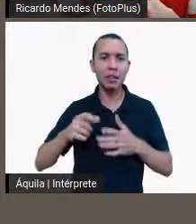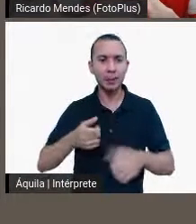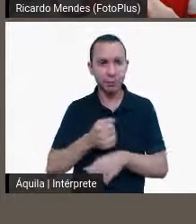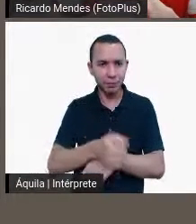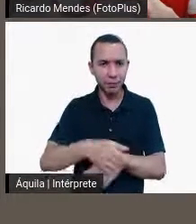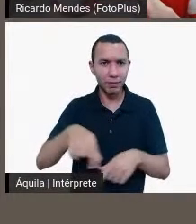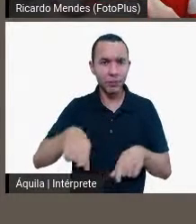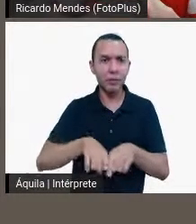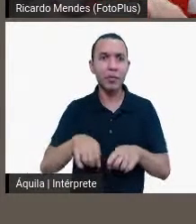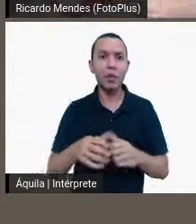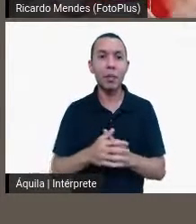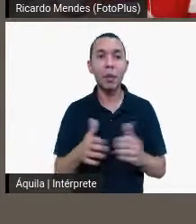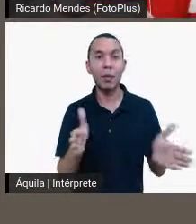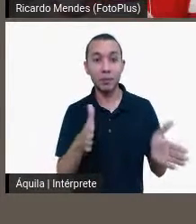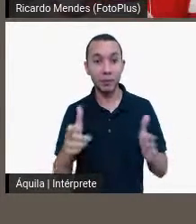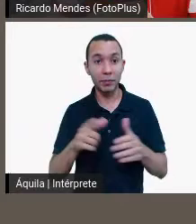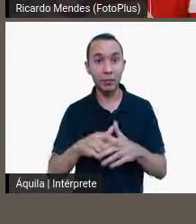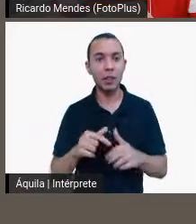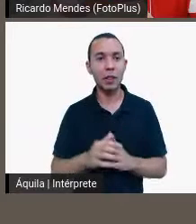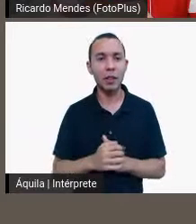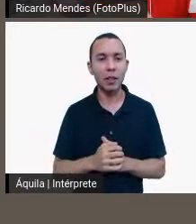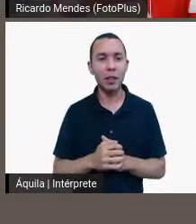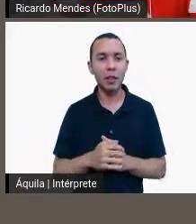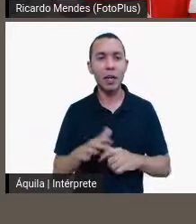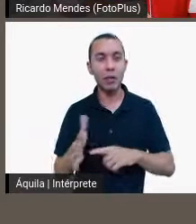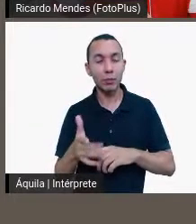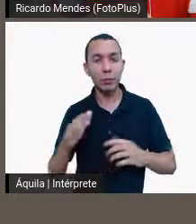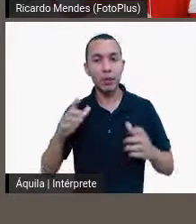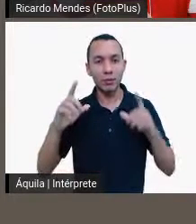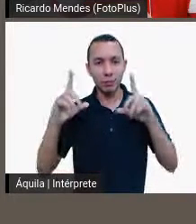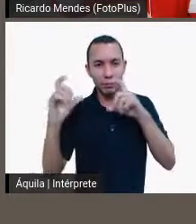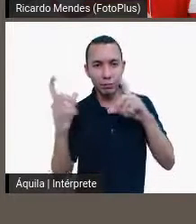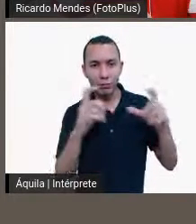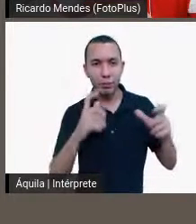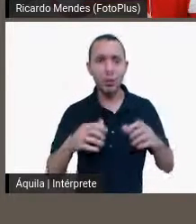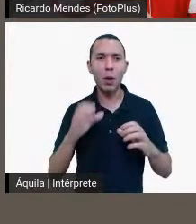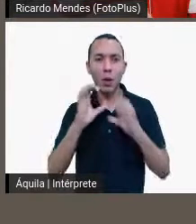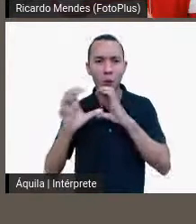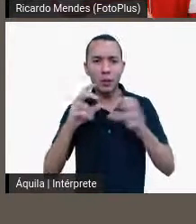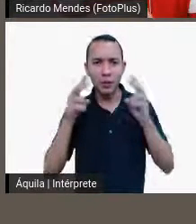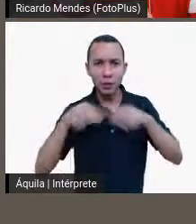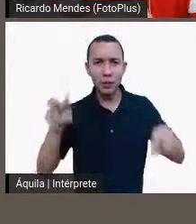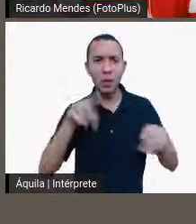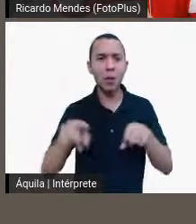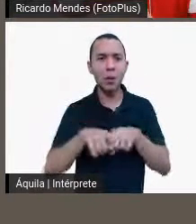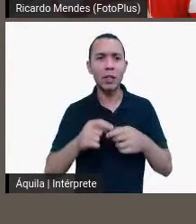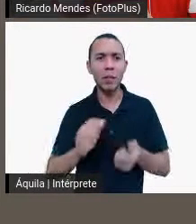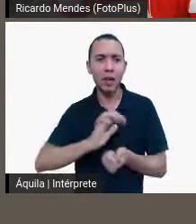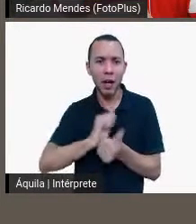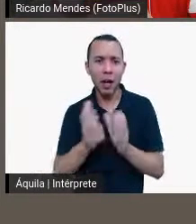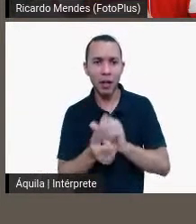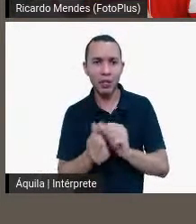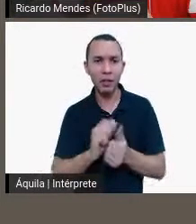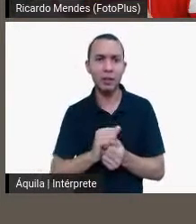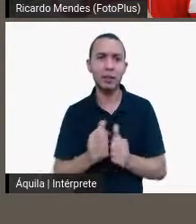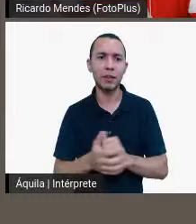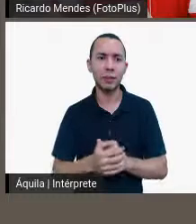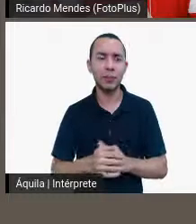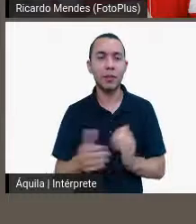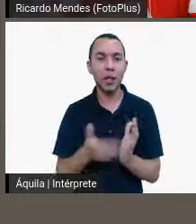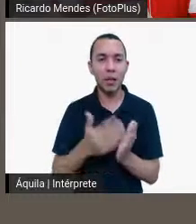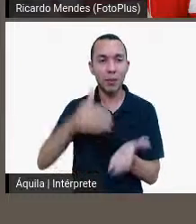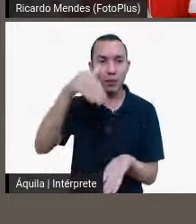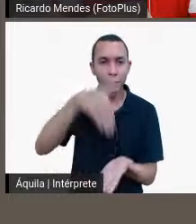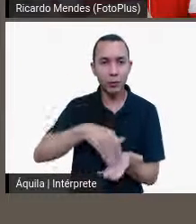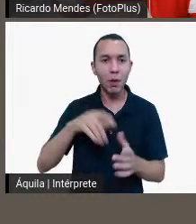contemporaneidade, incluindo segmentos sobre arquitetura contemporânea, fotografia, desenho industrial, comunicação visual e artesanato. Vai além, incorpora um capítulo final sobre arte